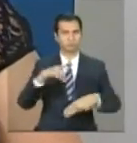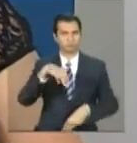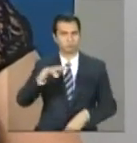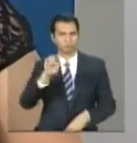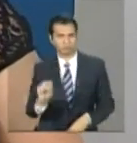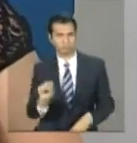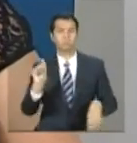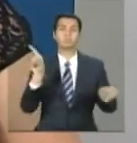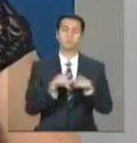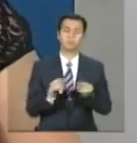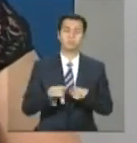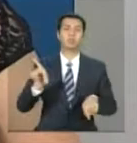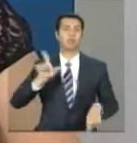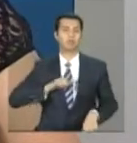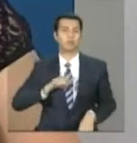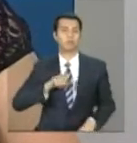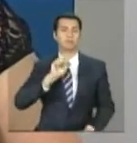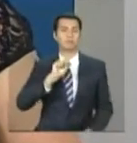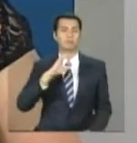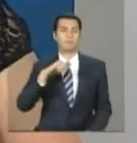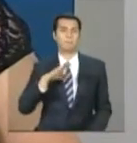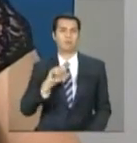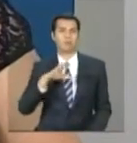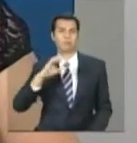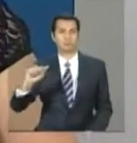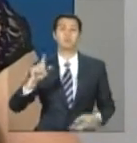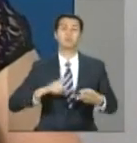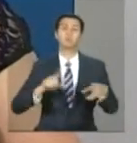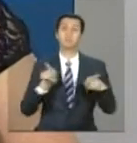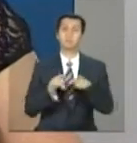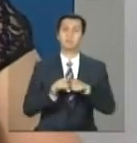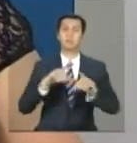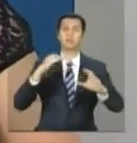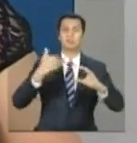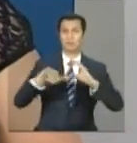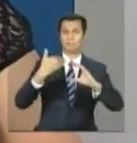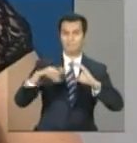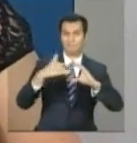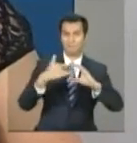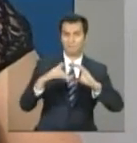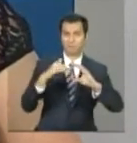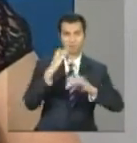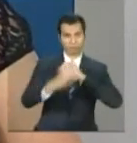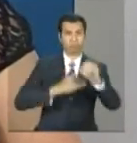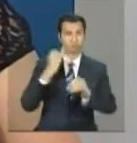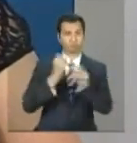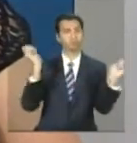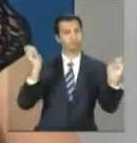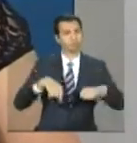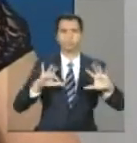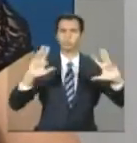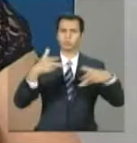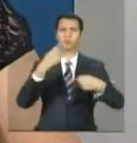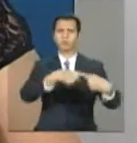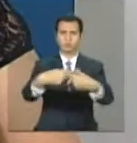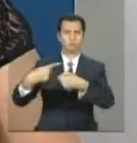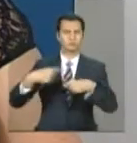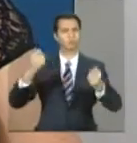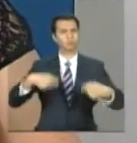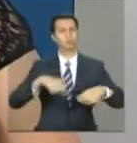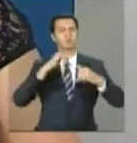a nossa central de atendimento da SENARC e temos e-mails institucionais também para os quais os municípios podem encaminhar as